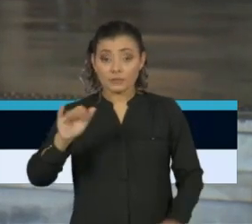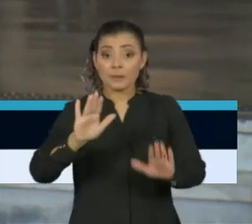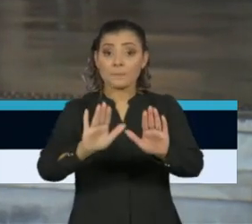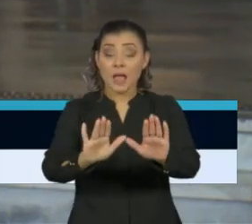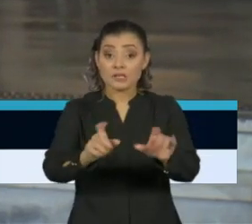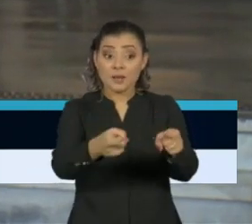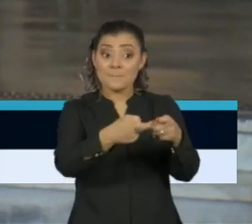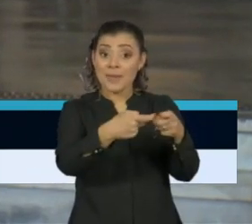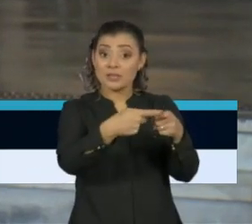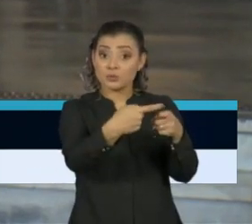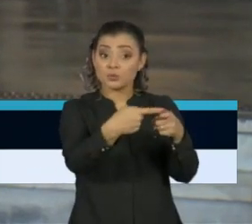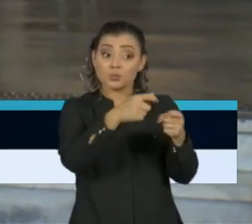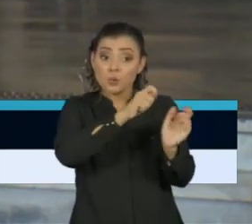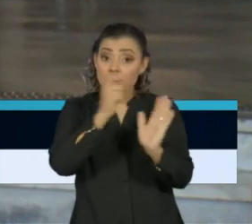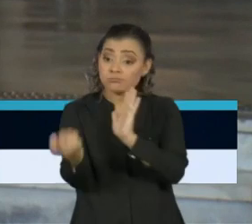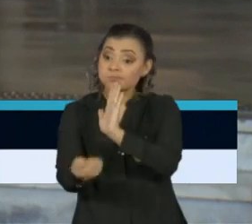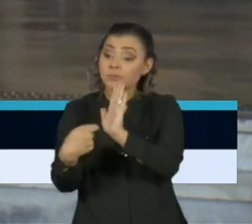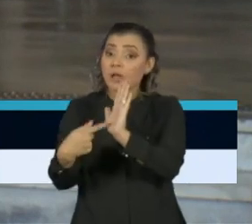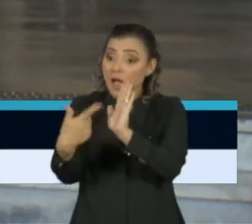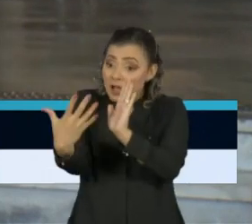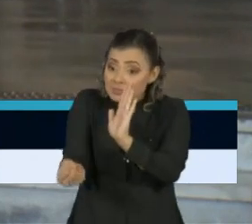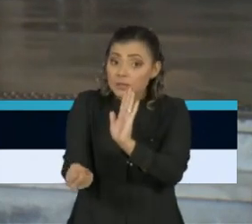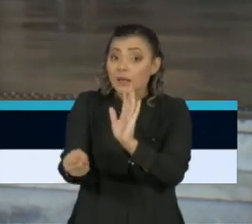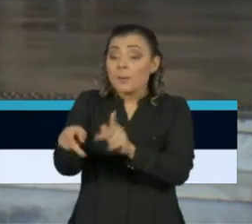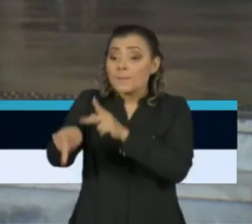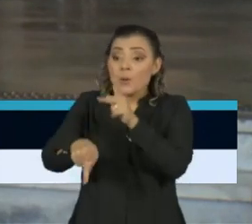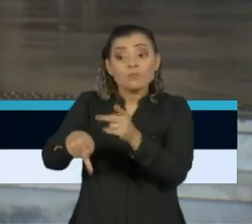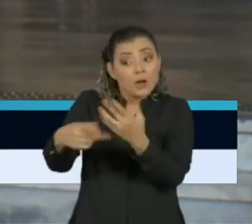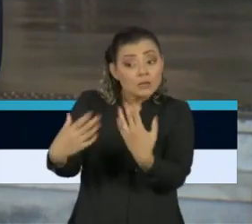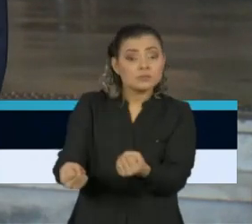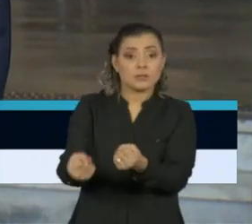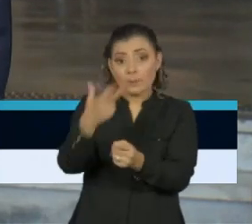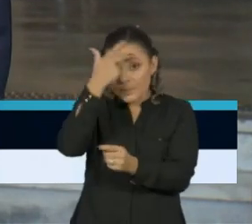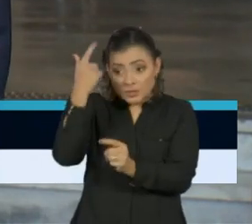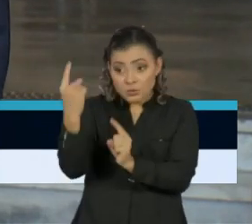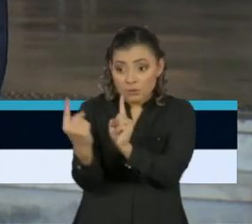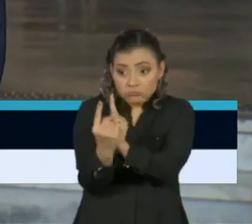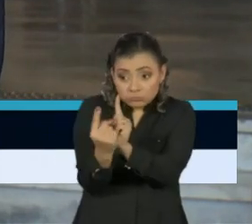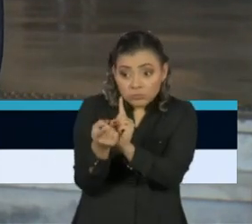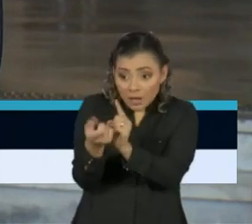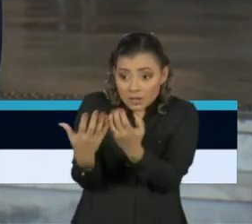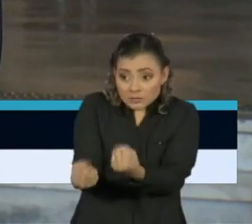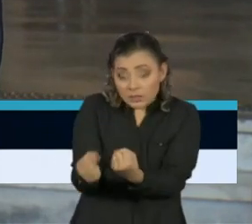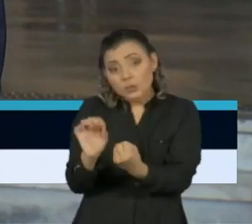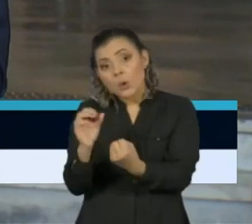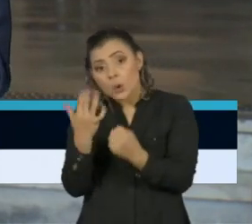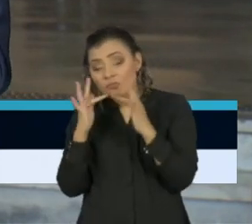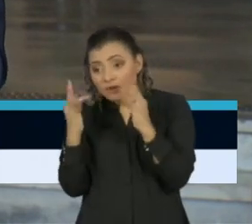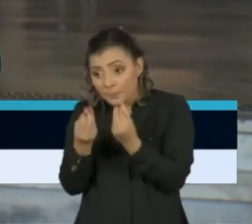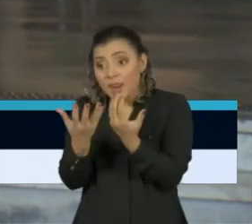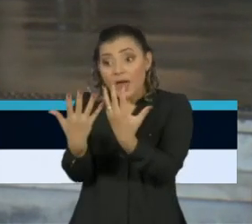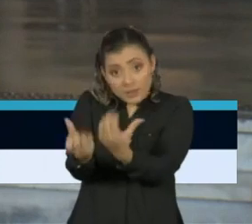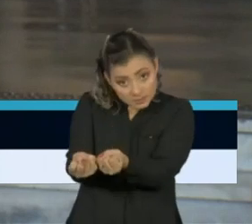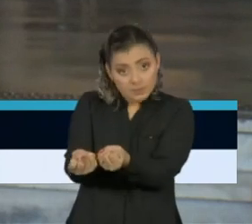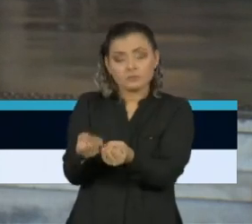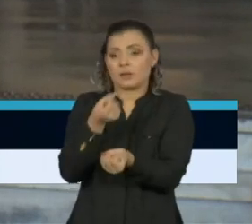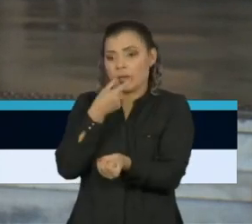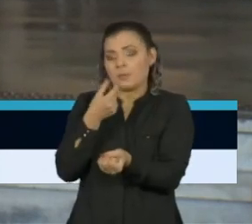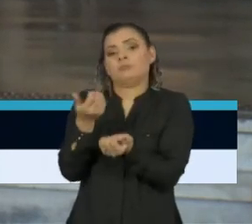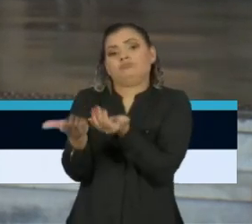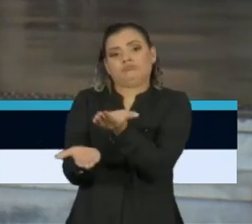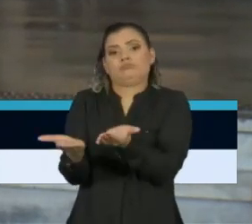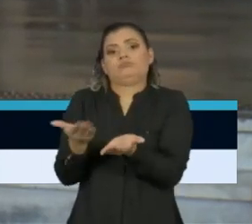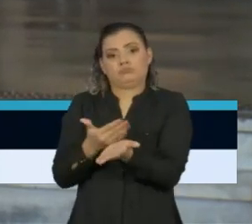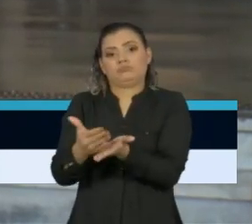médica e desde que haja consentimento do paciente ou da família, a Secretaria Municipal de